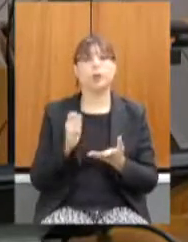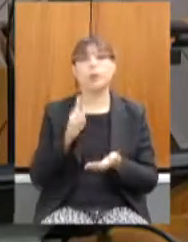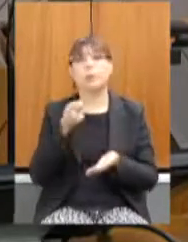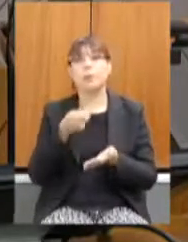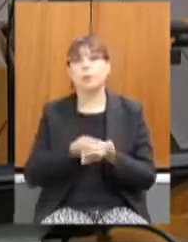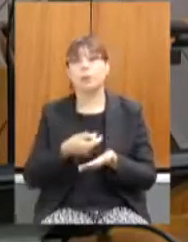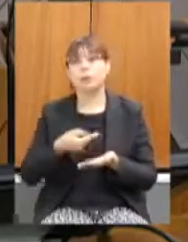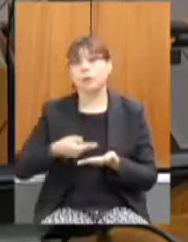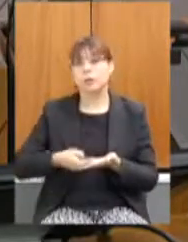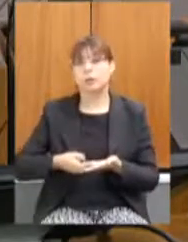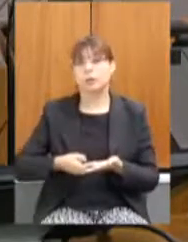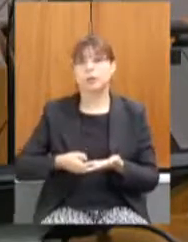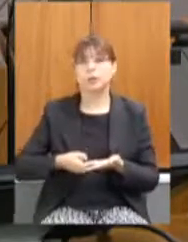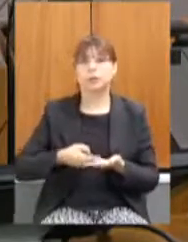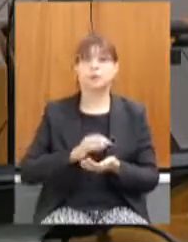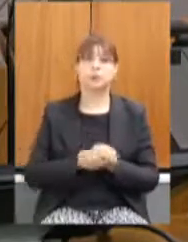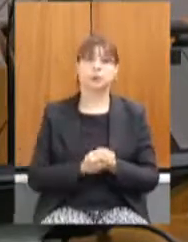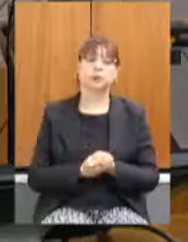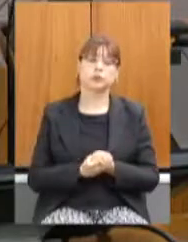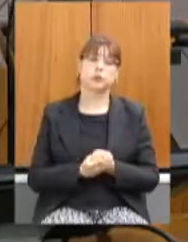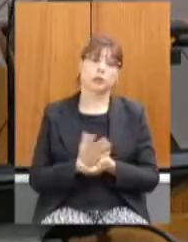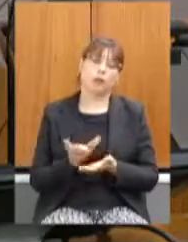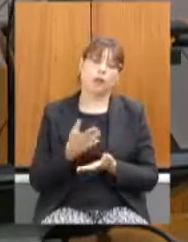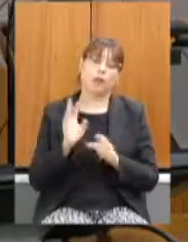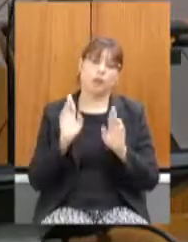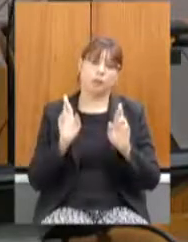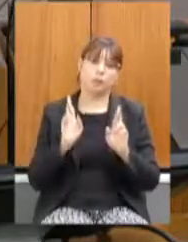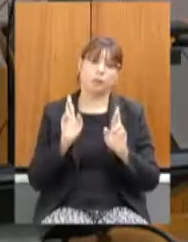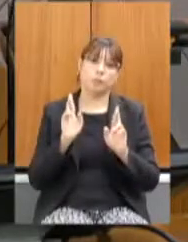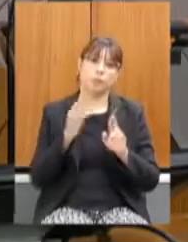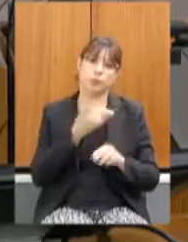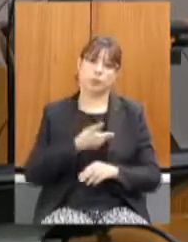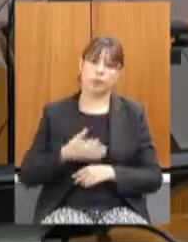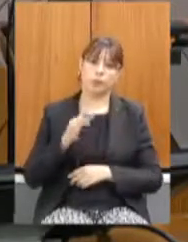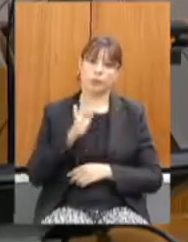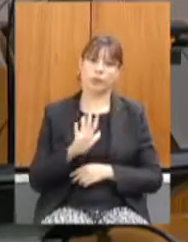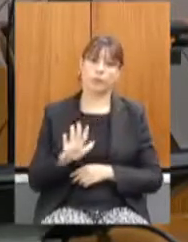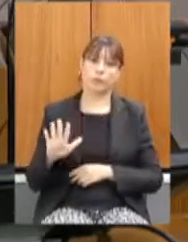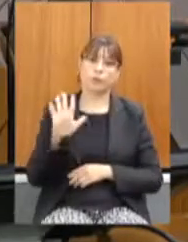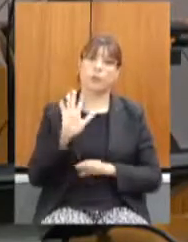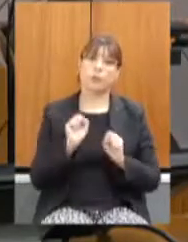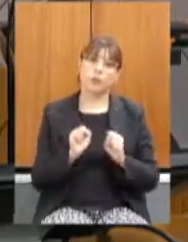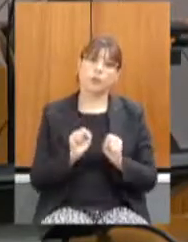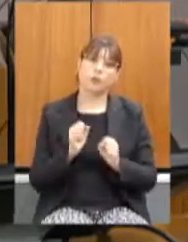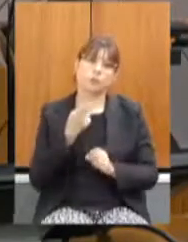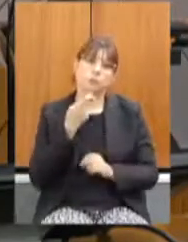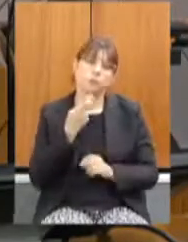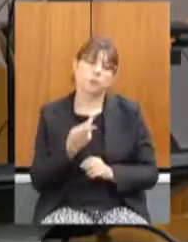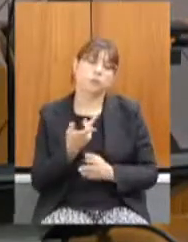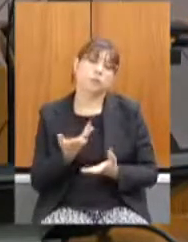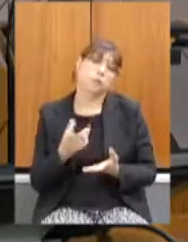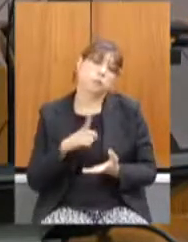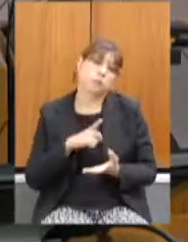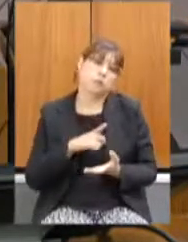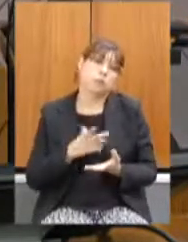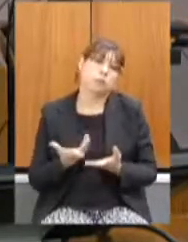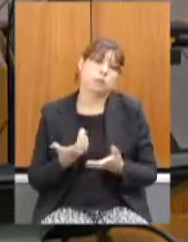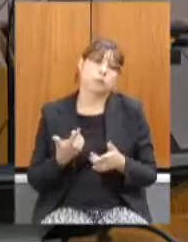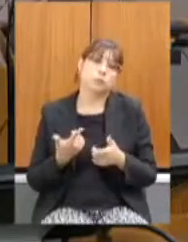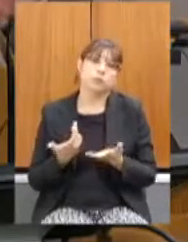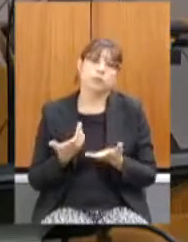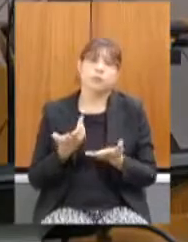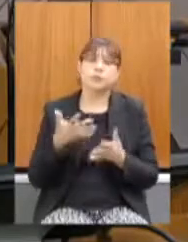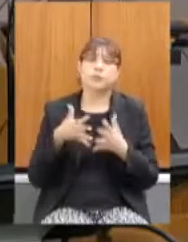leite de terapia intensiva é o governo federal Mas sabendo que poderia haver um descompasso nós fizemos o nosso processo de credenciamento no